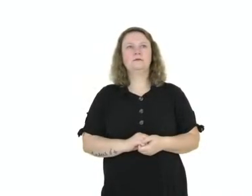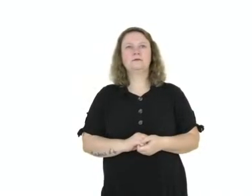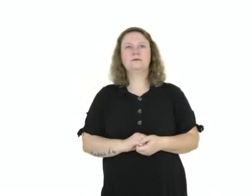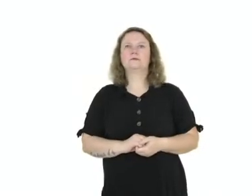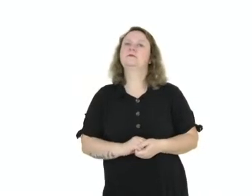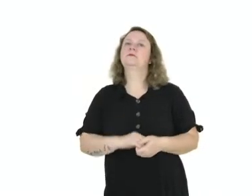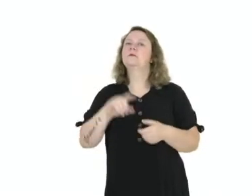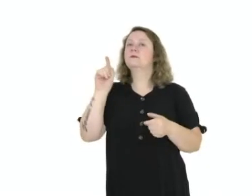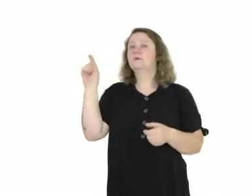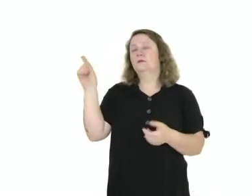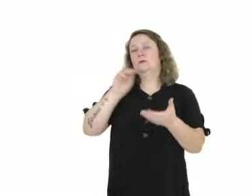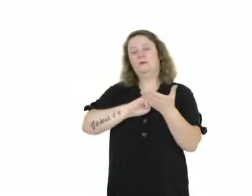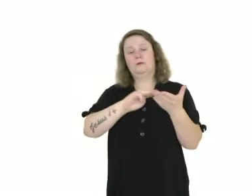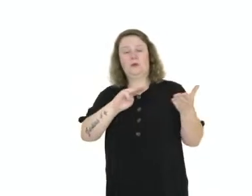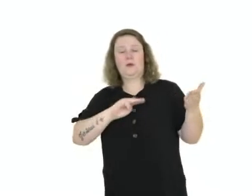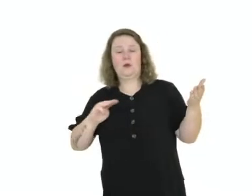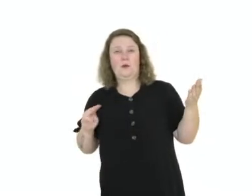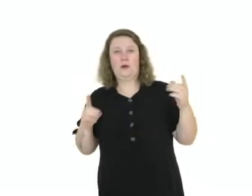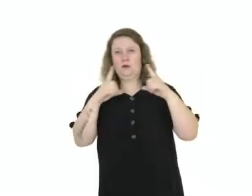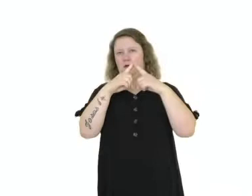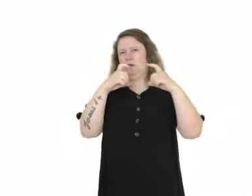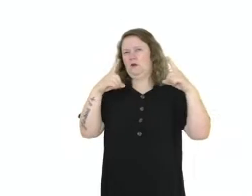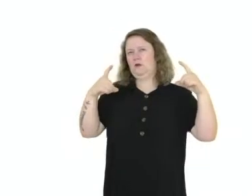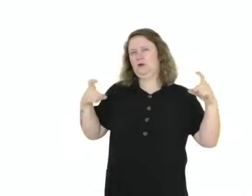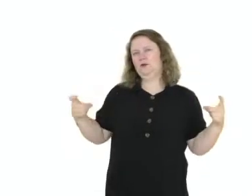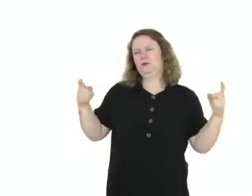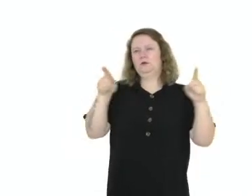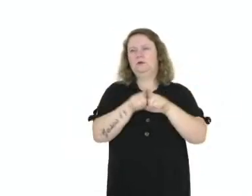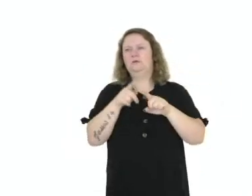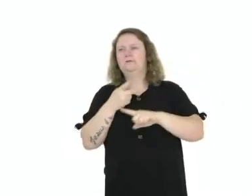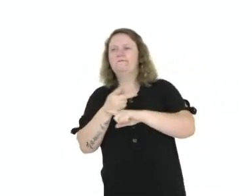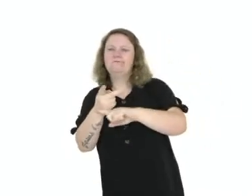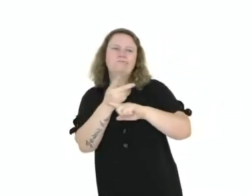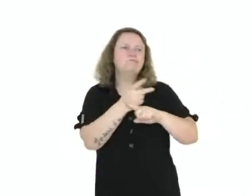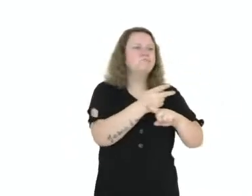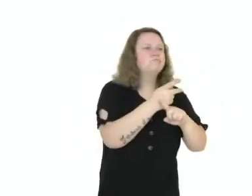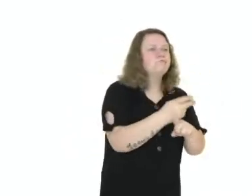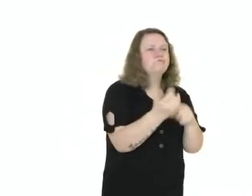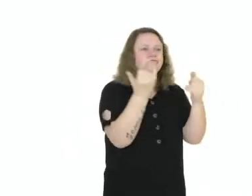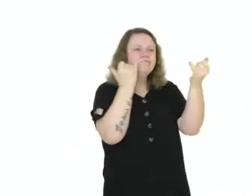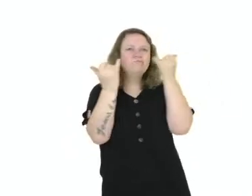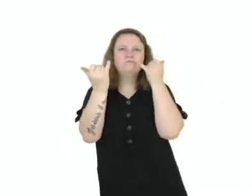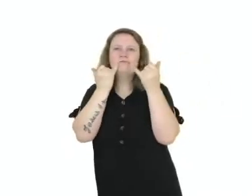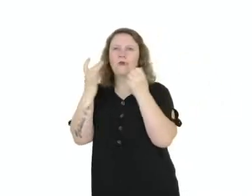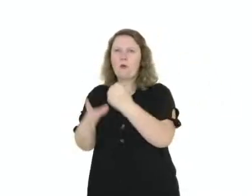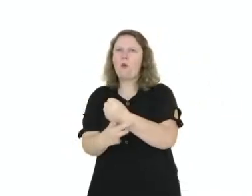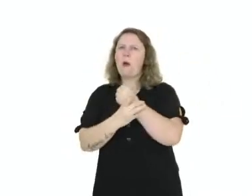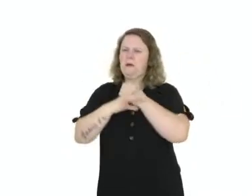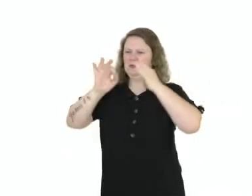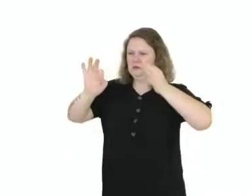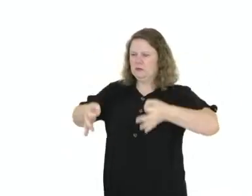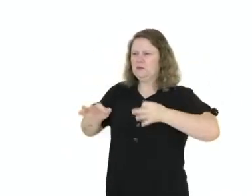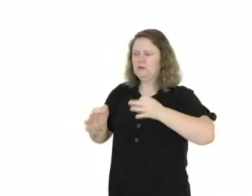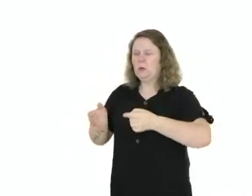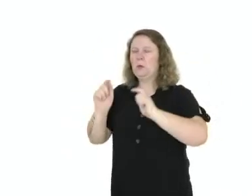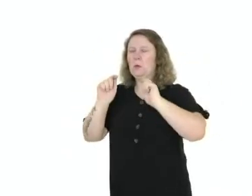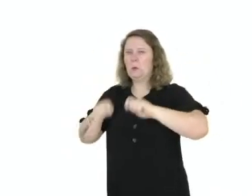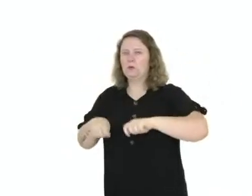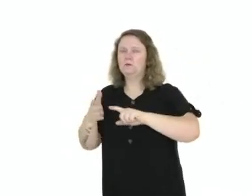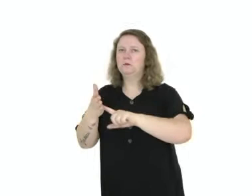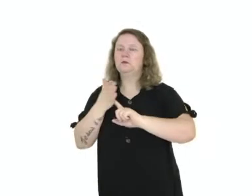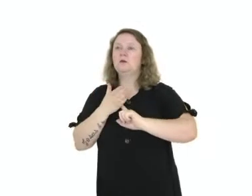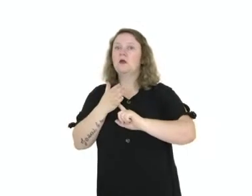Estou falando de método científico, de busca de informações seguras que podem ser demonstradas, até para